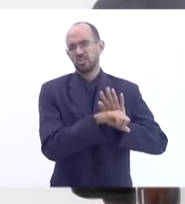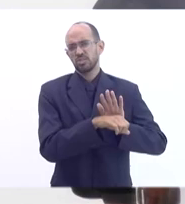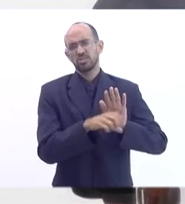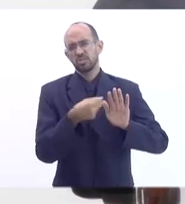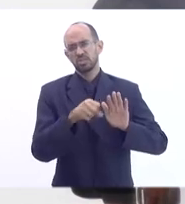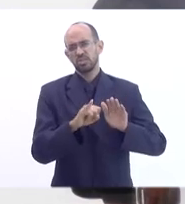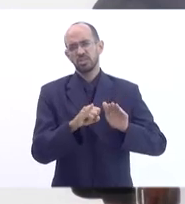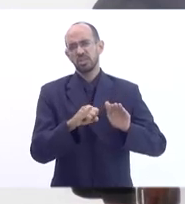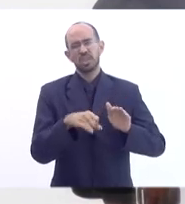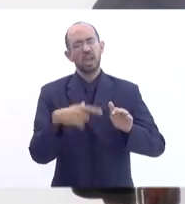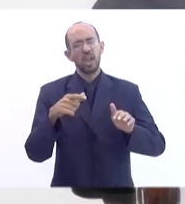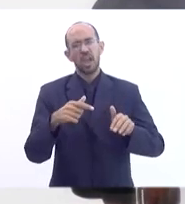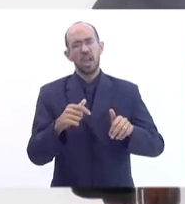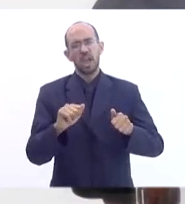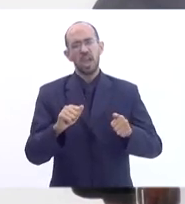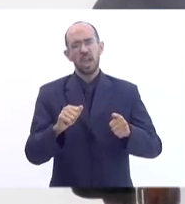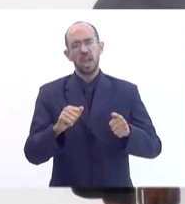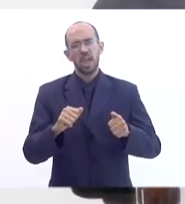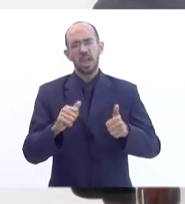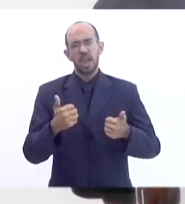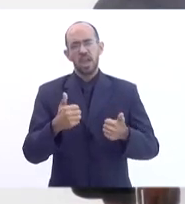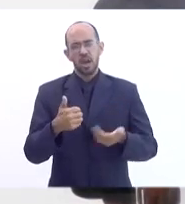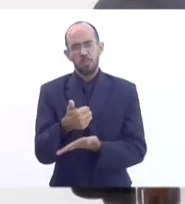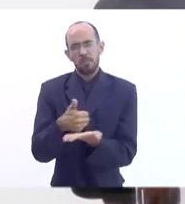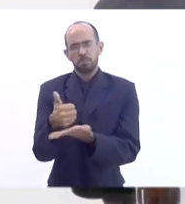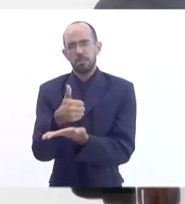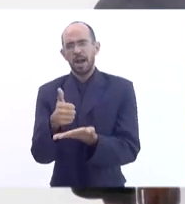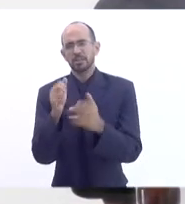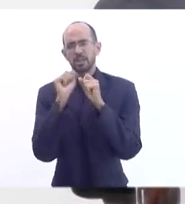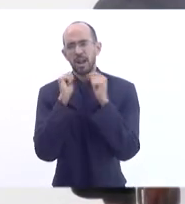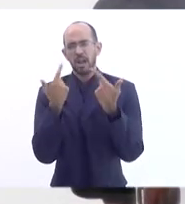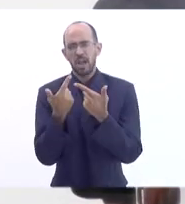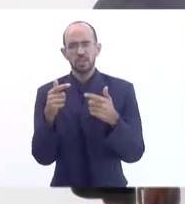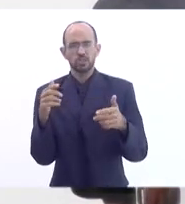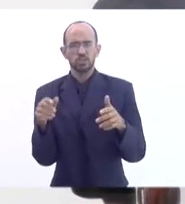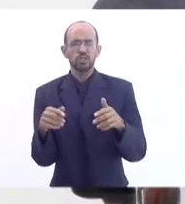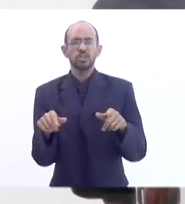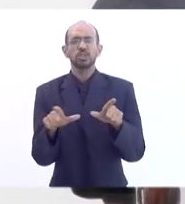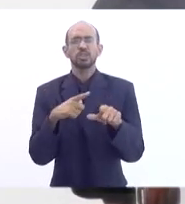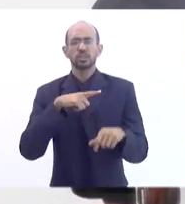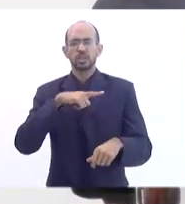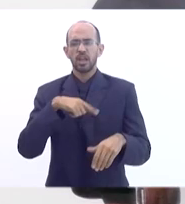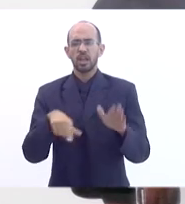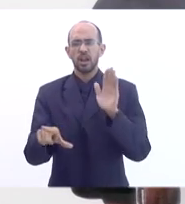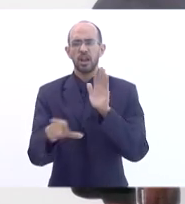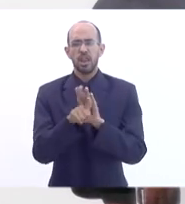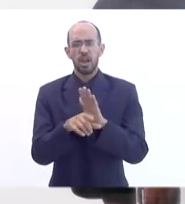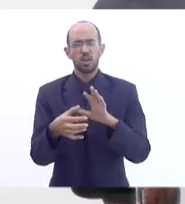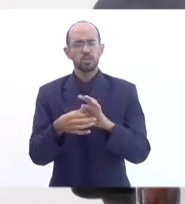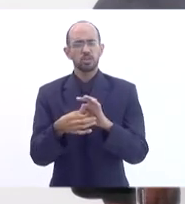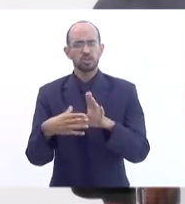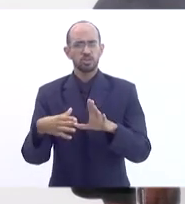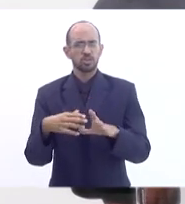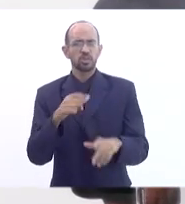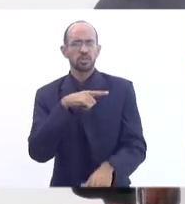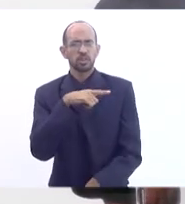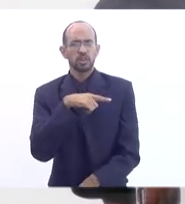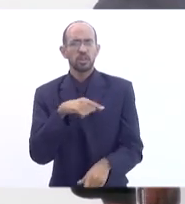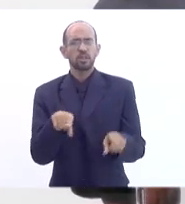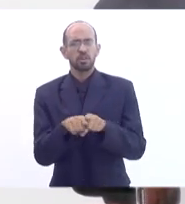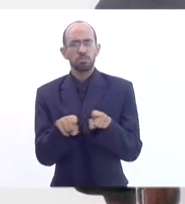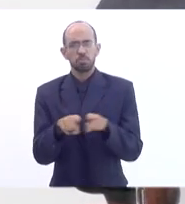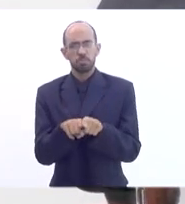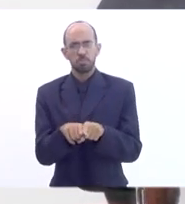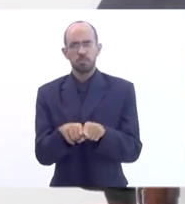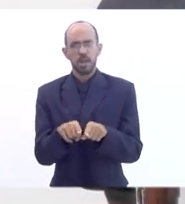tá no parado pela Assembleia Legislativa com número de leis autorizativas com Além disso é o poder fiscalizador do